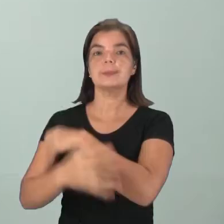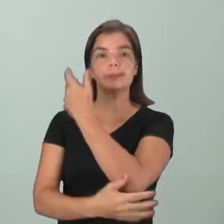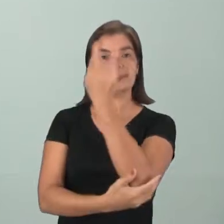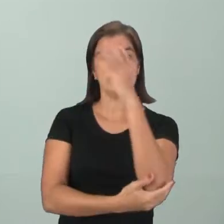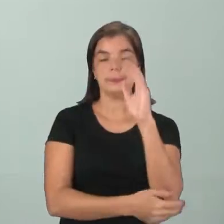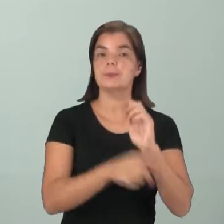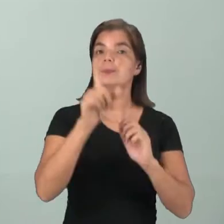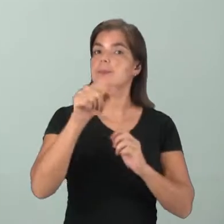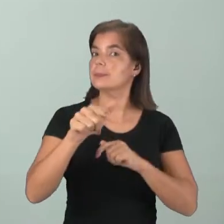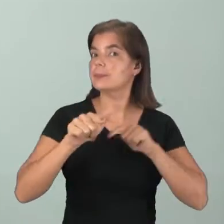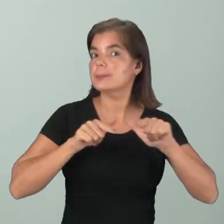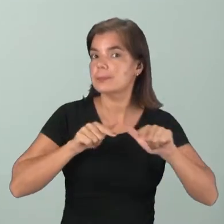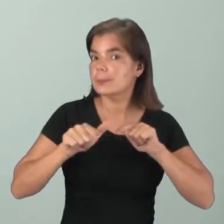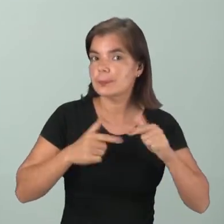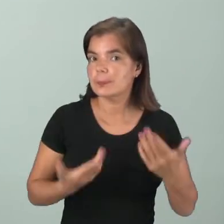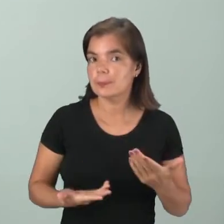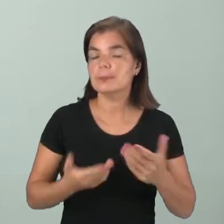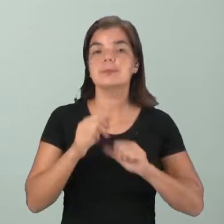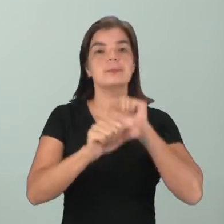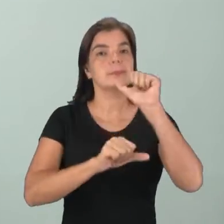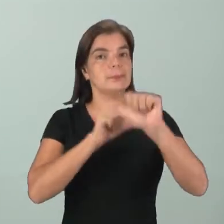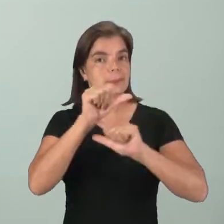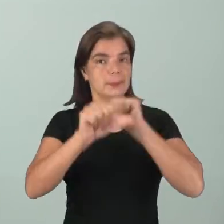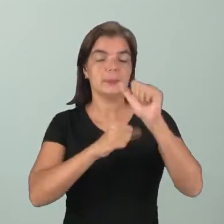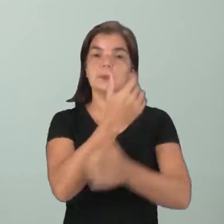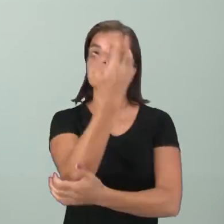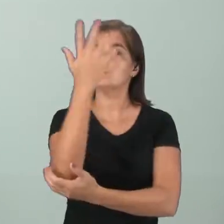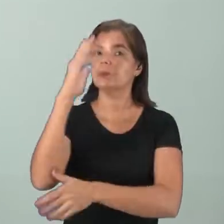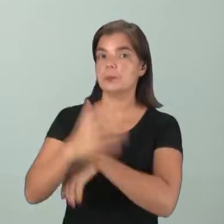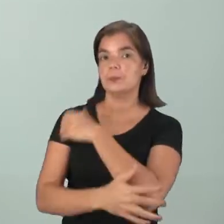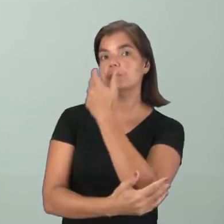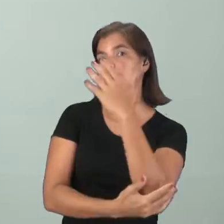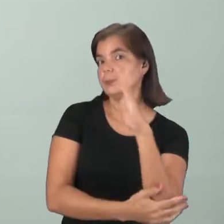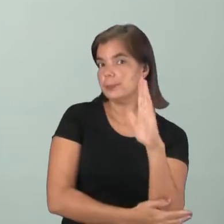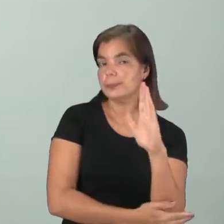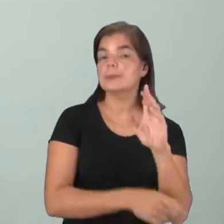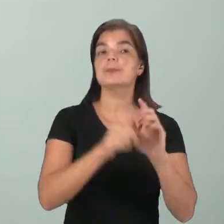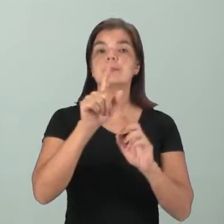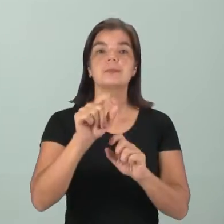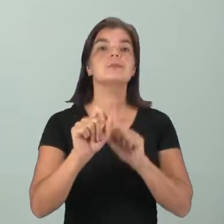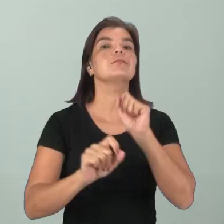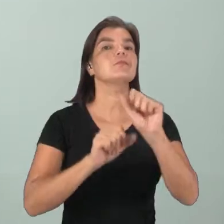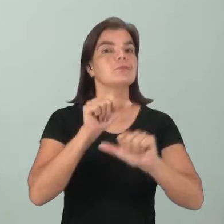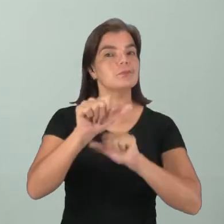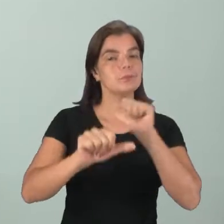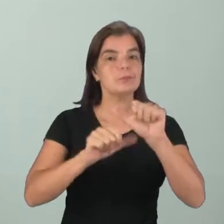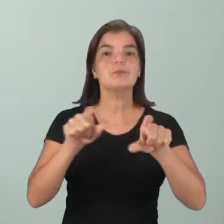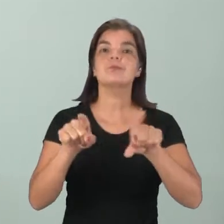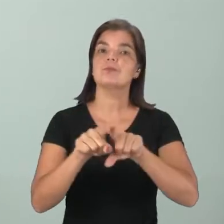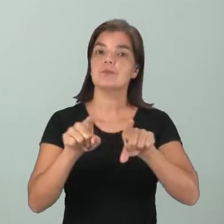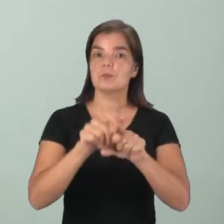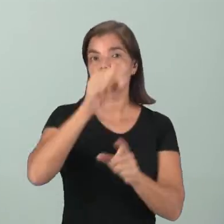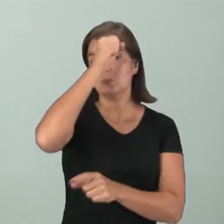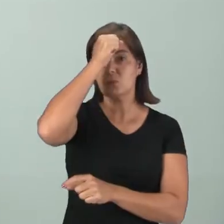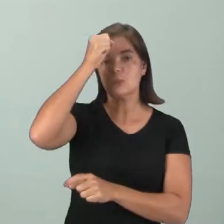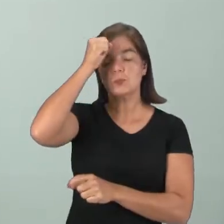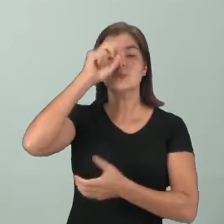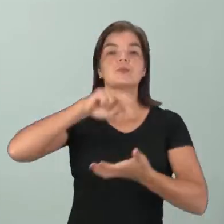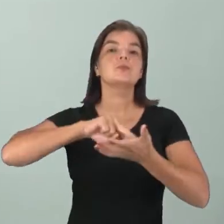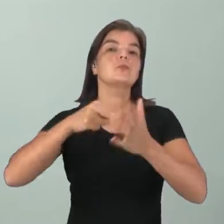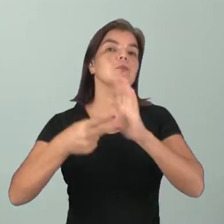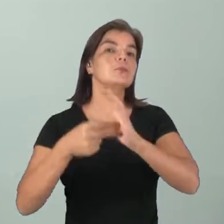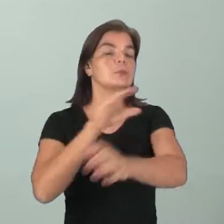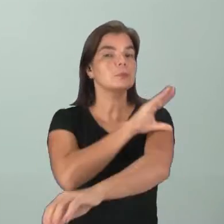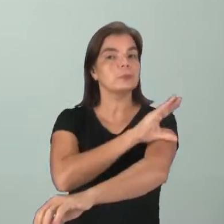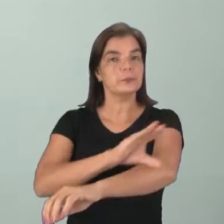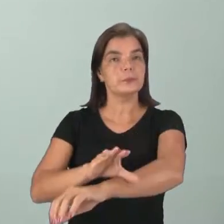transforma a natureza é o trabalho, certo? E essa transformação da natureza pelo trabalho é o que muitos sociólogos vão